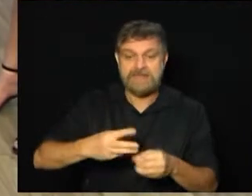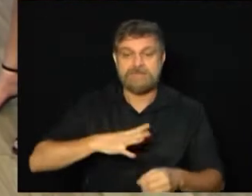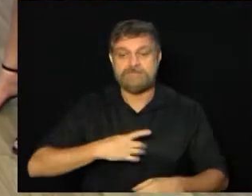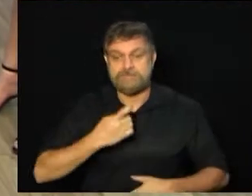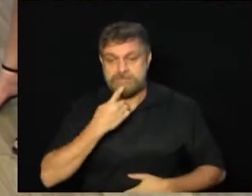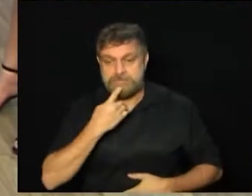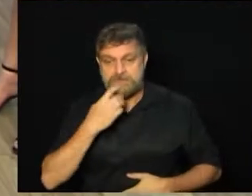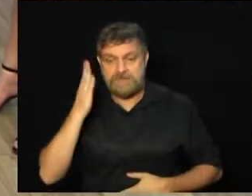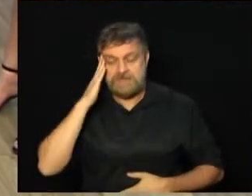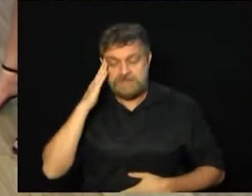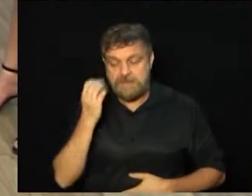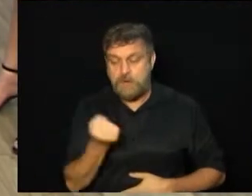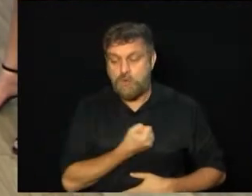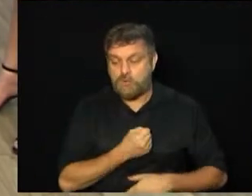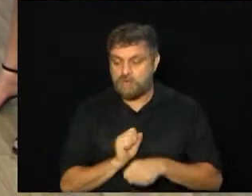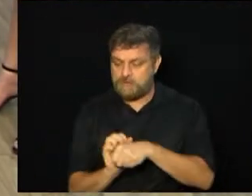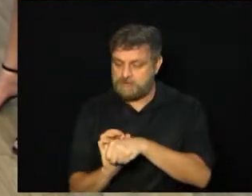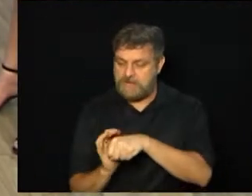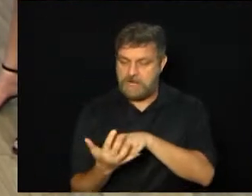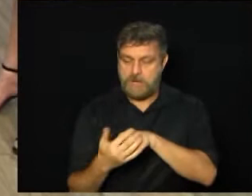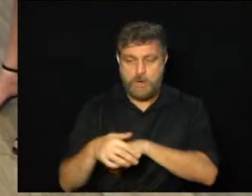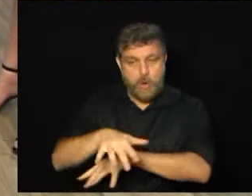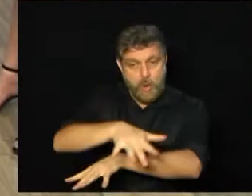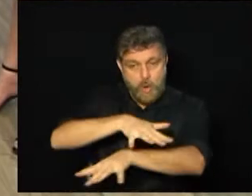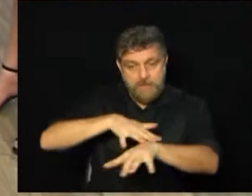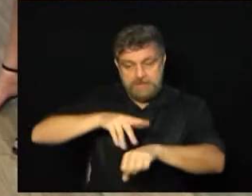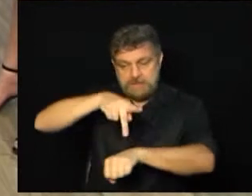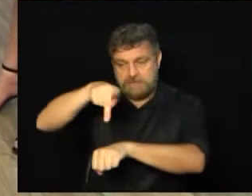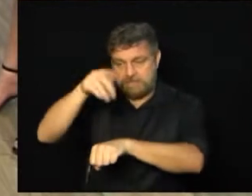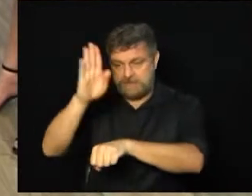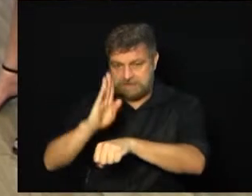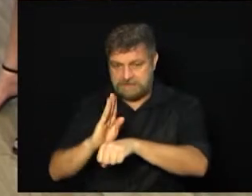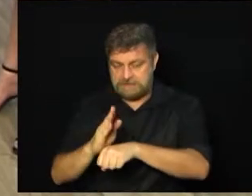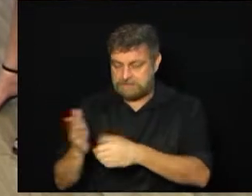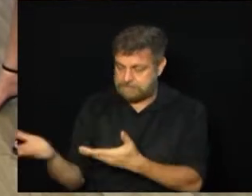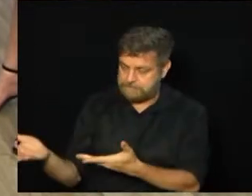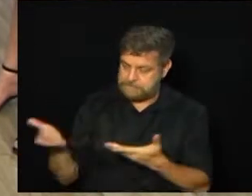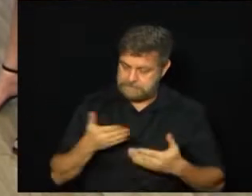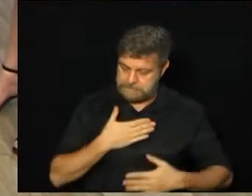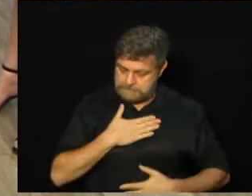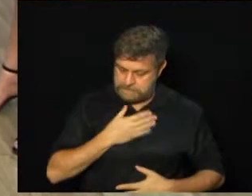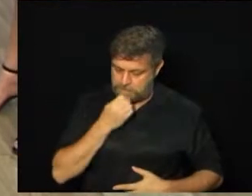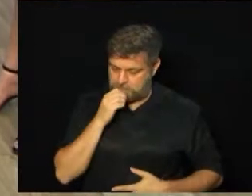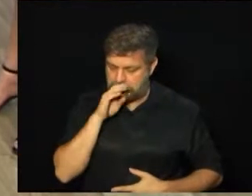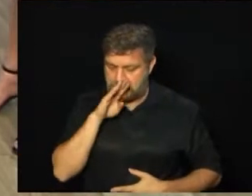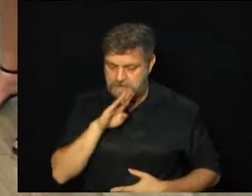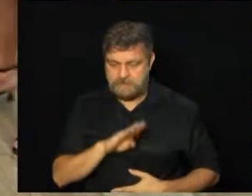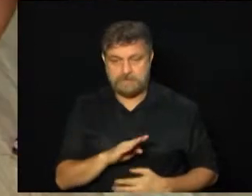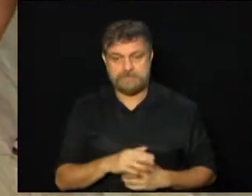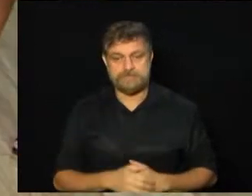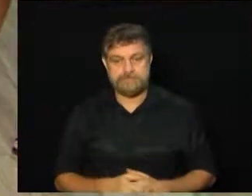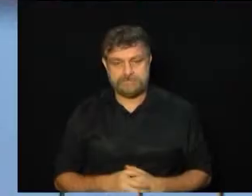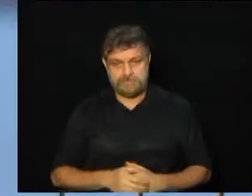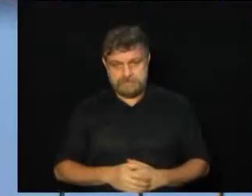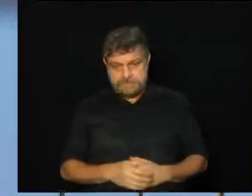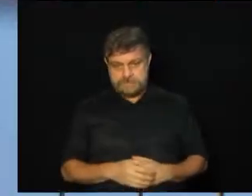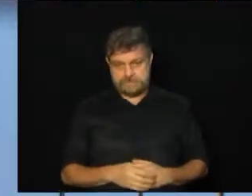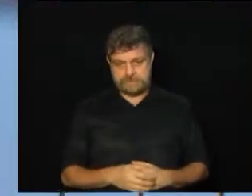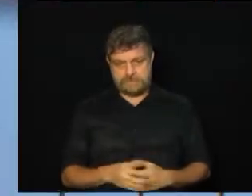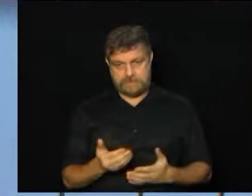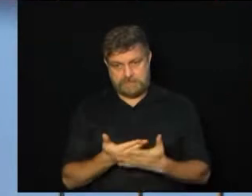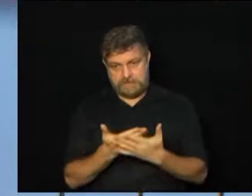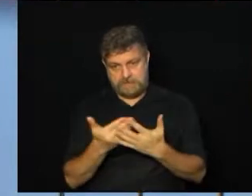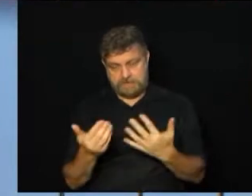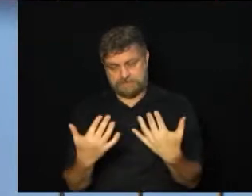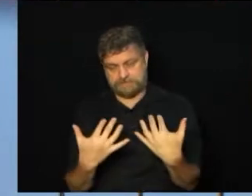atualização diária dos casos da Covid-19 no nosso país. Então seja bem-vinda e boa tarde, Mirna. Boa tarde, Gabriel. Boa tarde a você aí